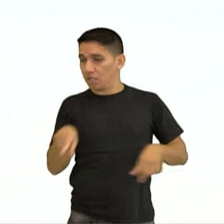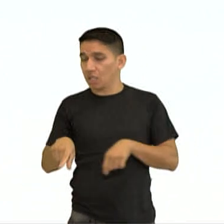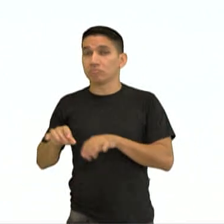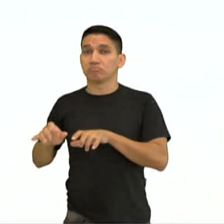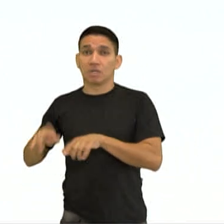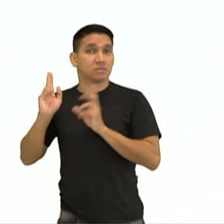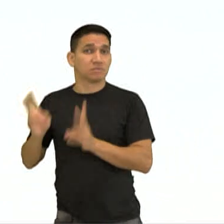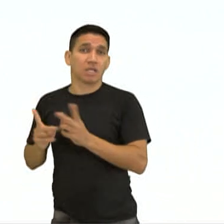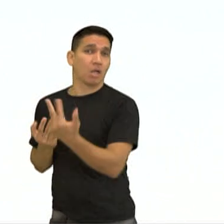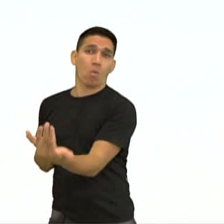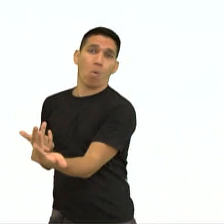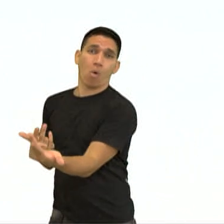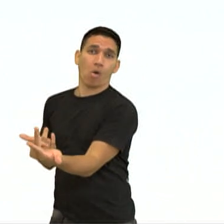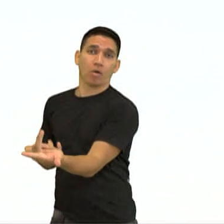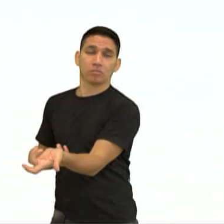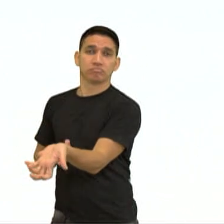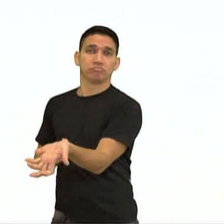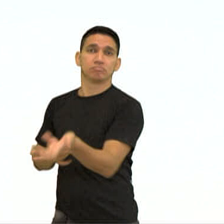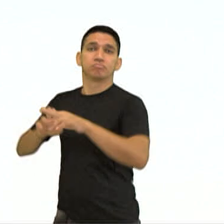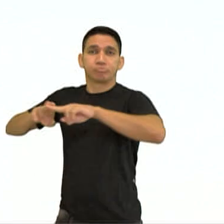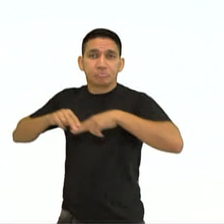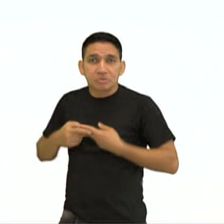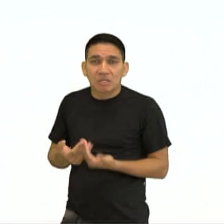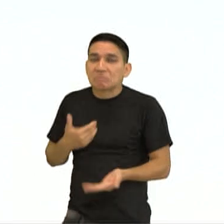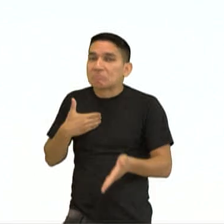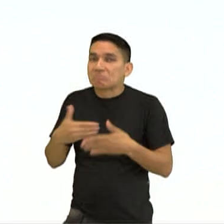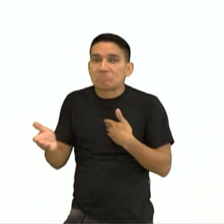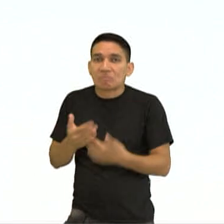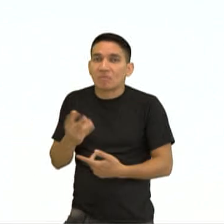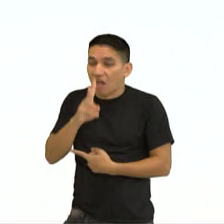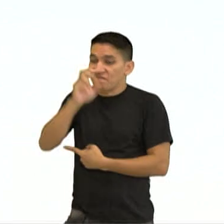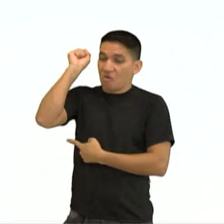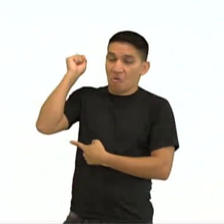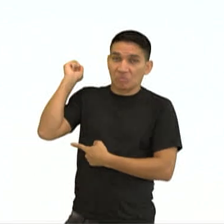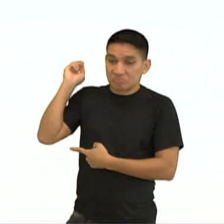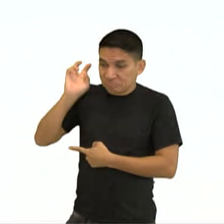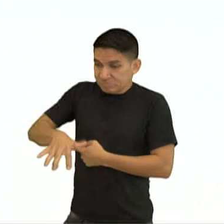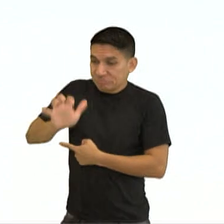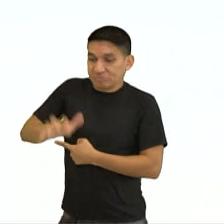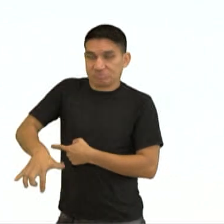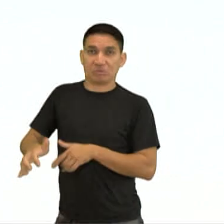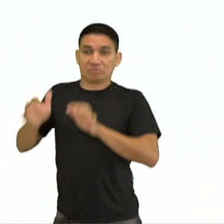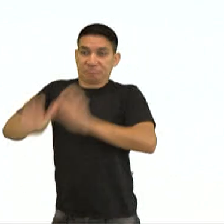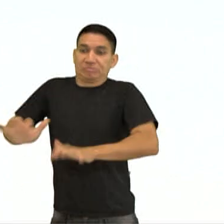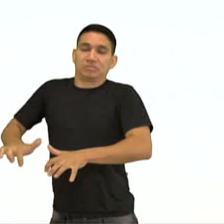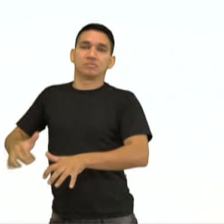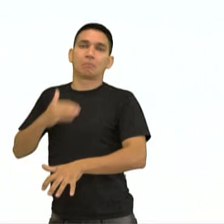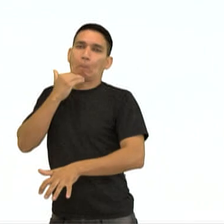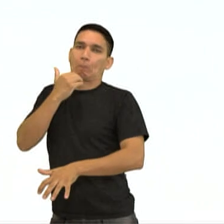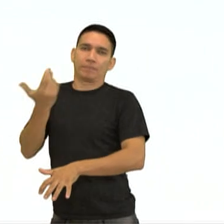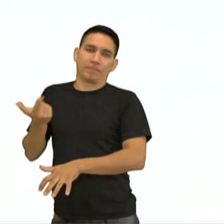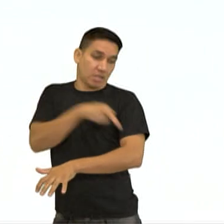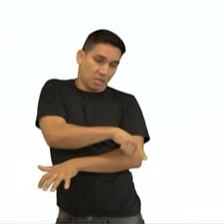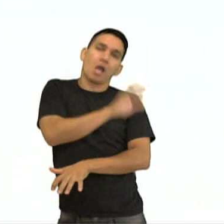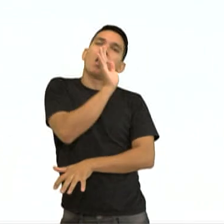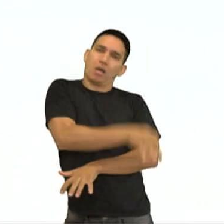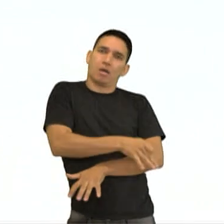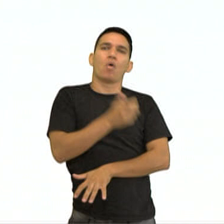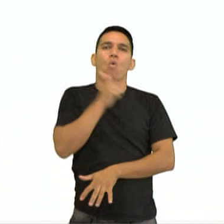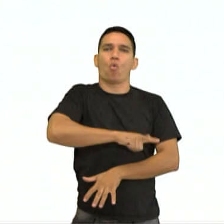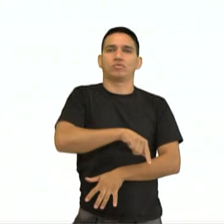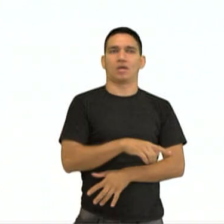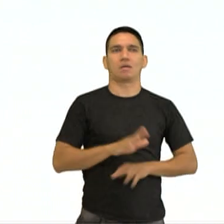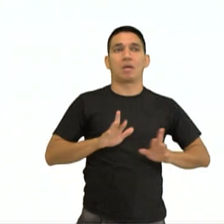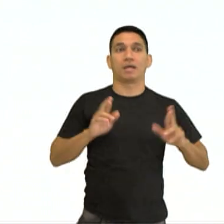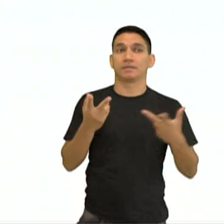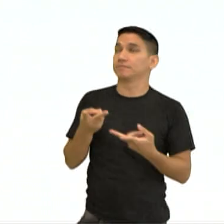o mesmo, tá? Então não adianta você dar aquela porradona que muitas vezes não funciona no cravo, funciona no piano, tá? Então aqui a gente